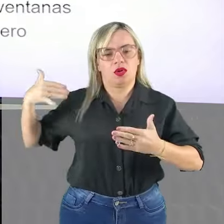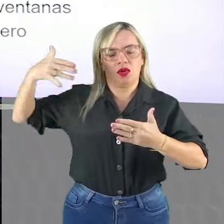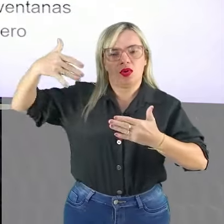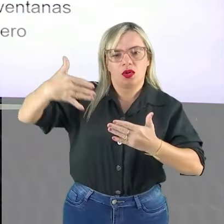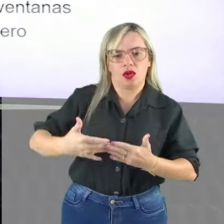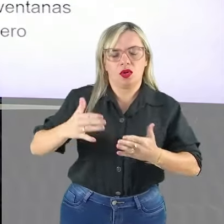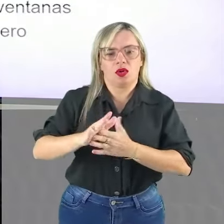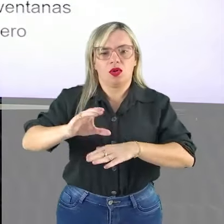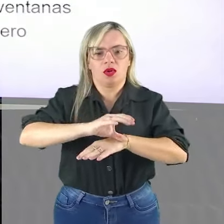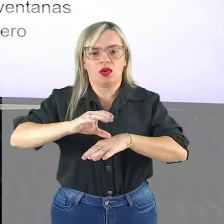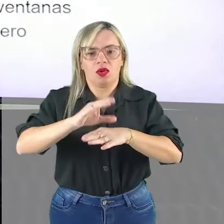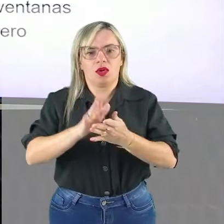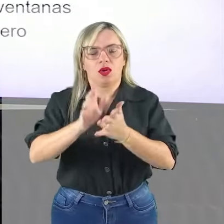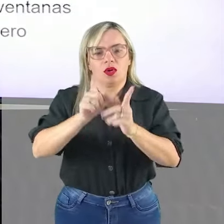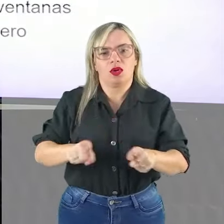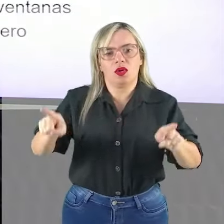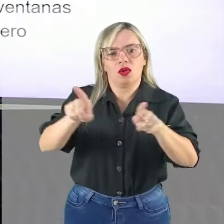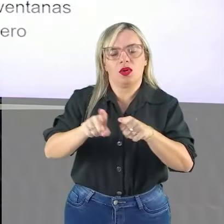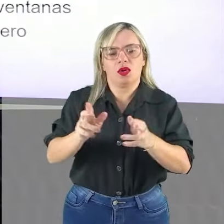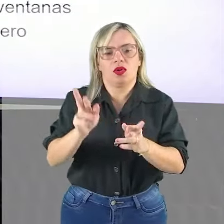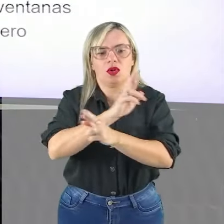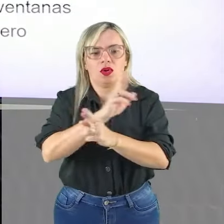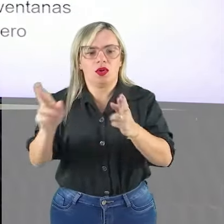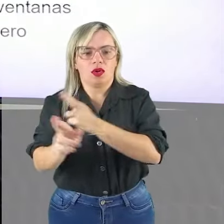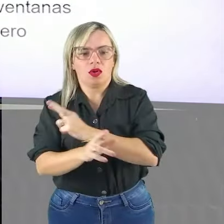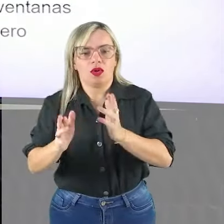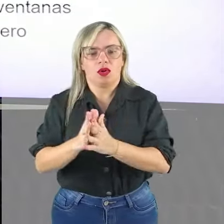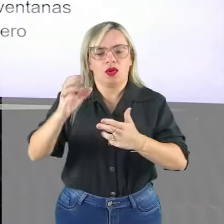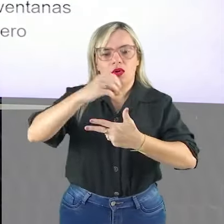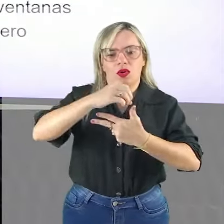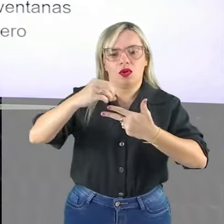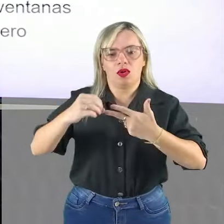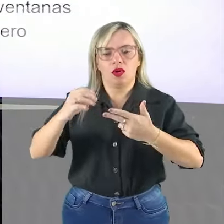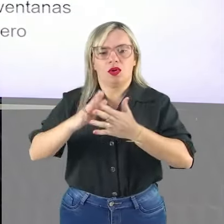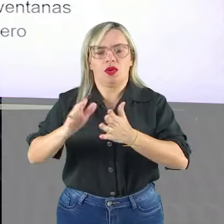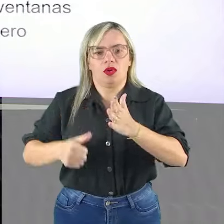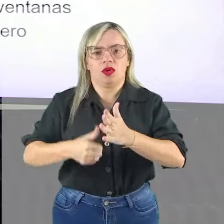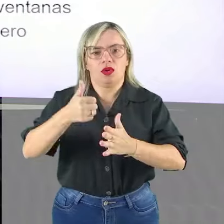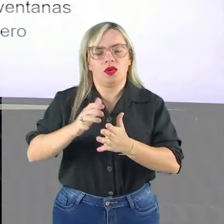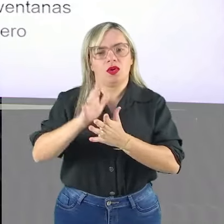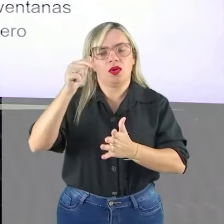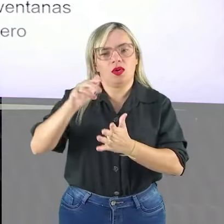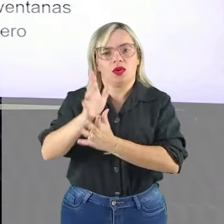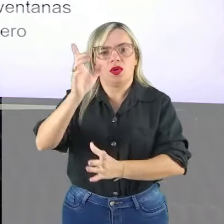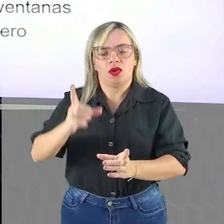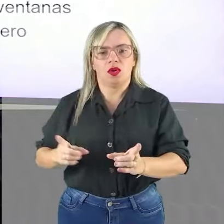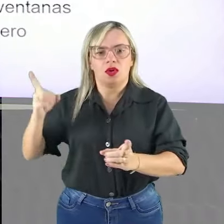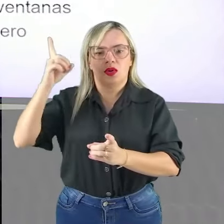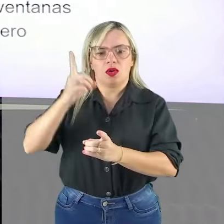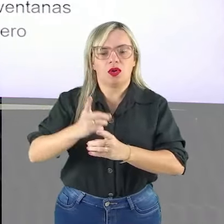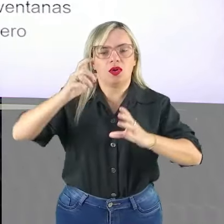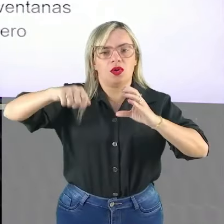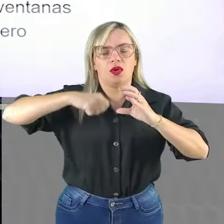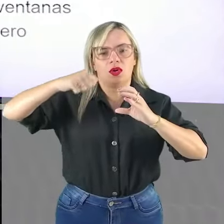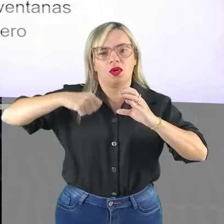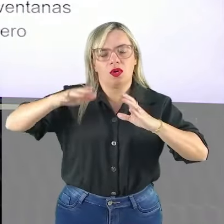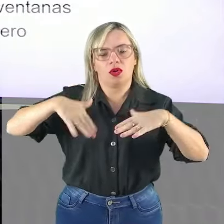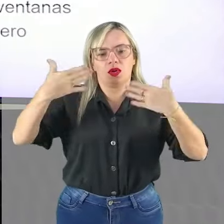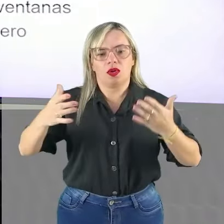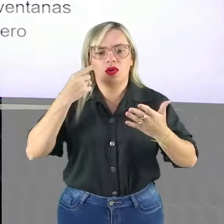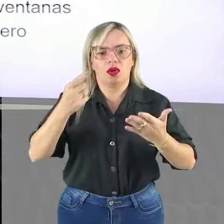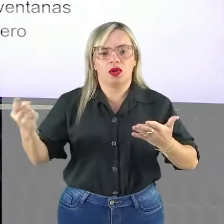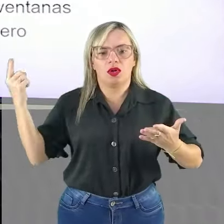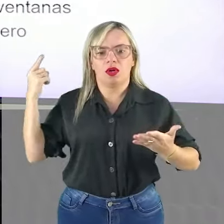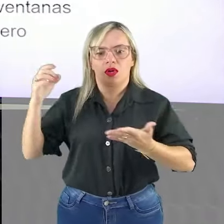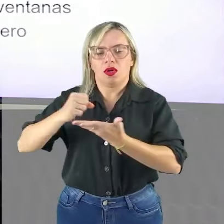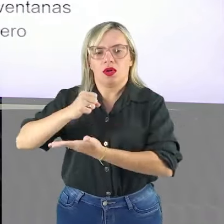do nosso cursinho e também eh relacionado ao Enem esse nosso primeiro encontro nossos primeiros vídeos nós vamos ver aqui a